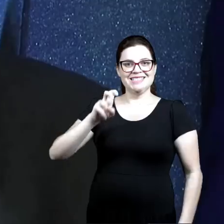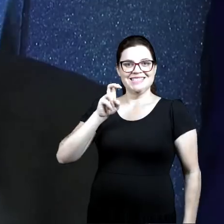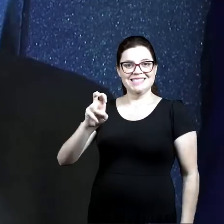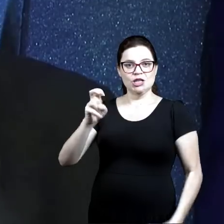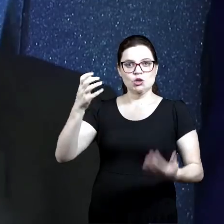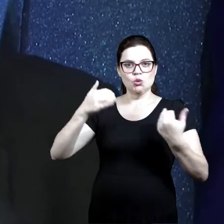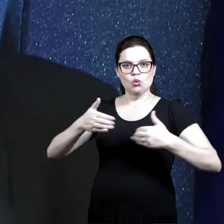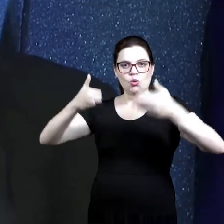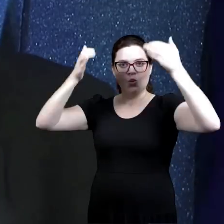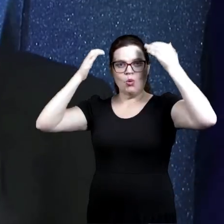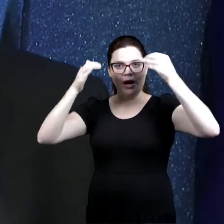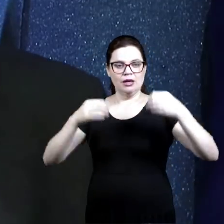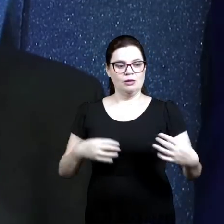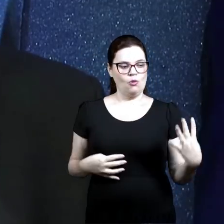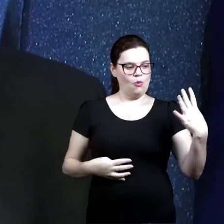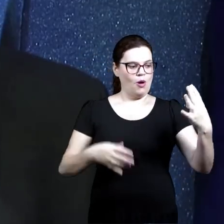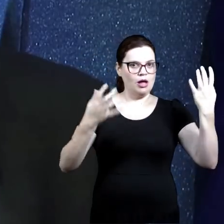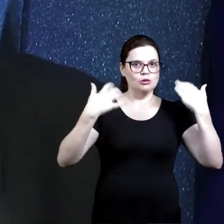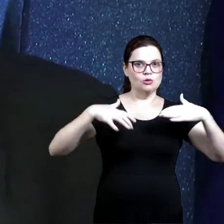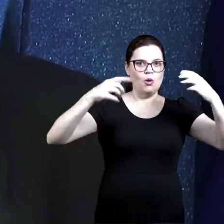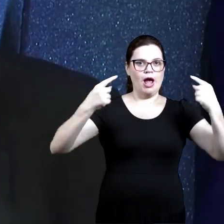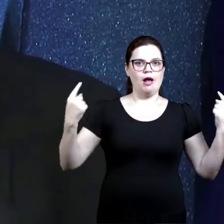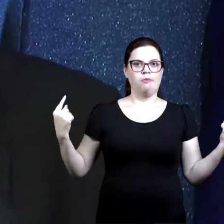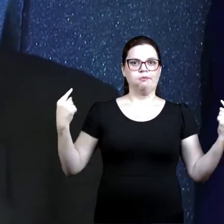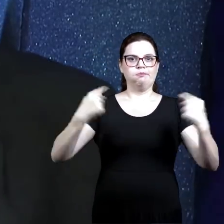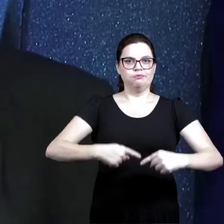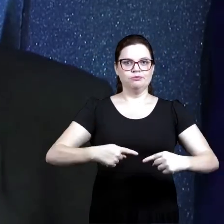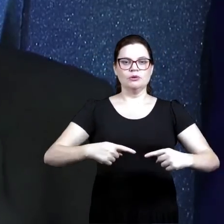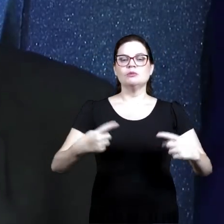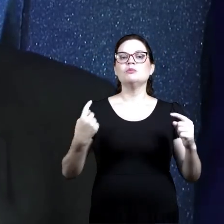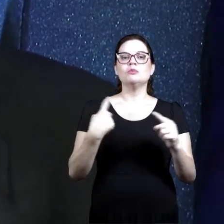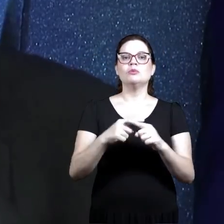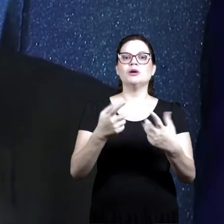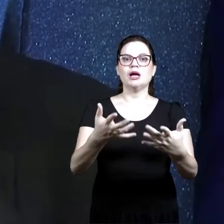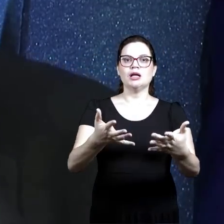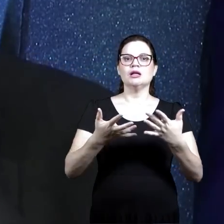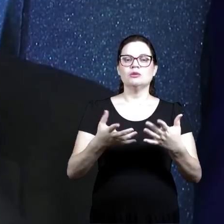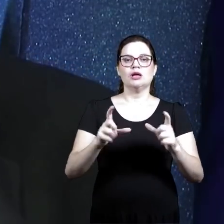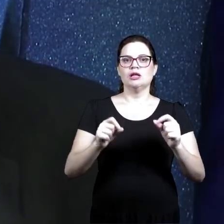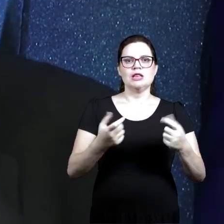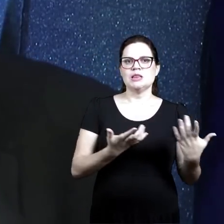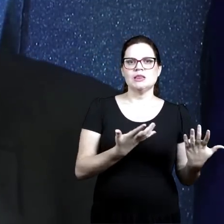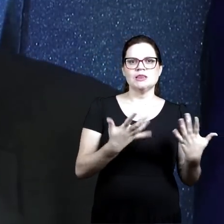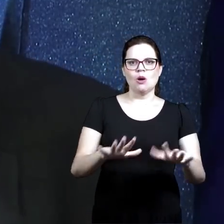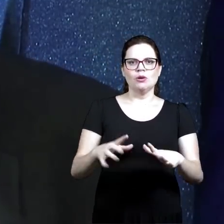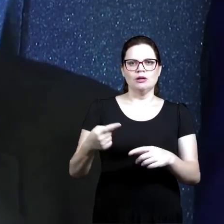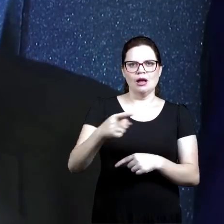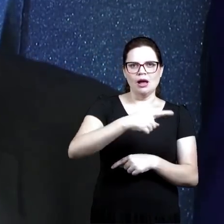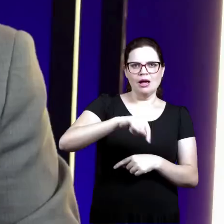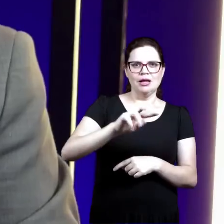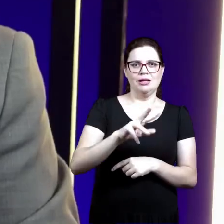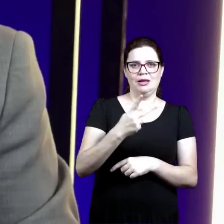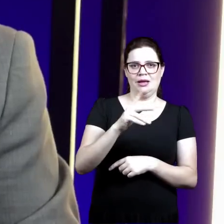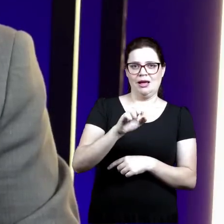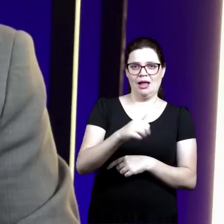reis contra 4, eram esses reis se rebelando contra o domínio de Elão. E é interessante a gente